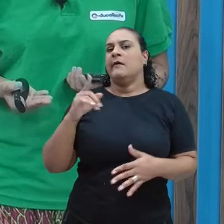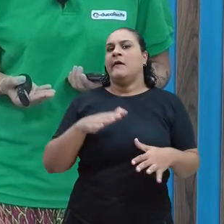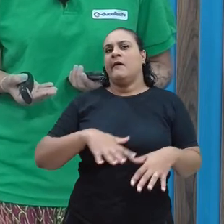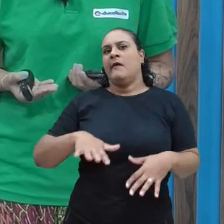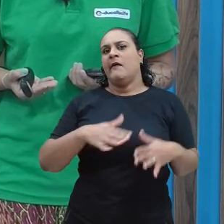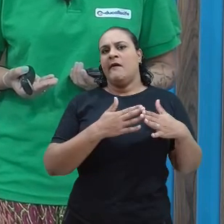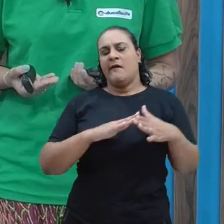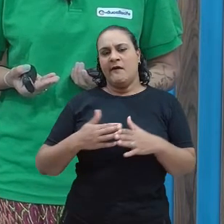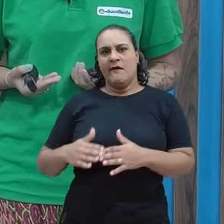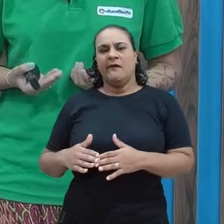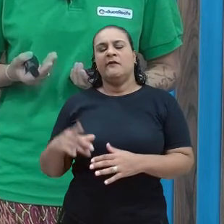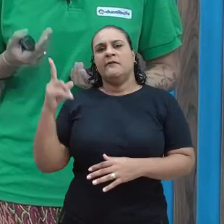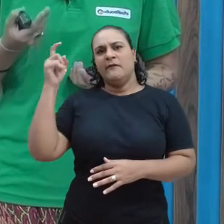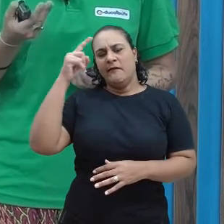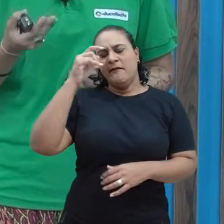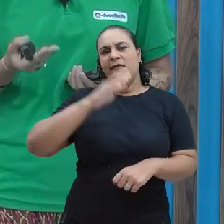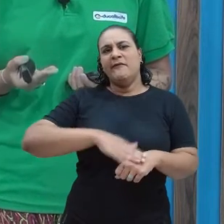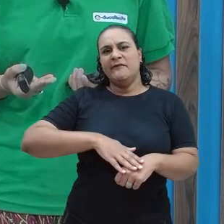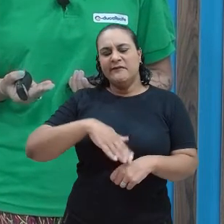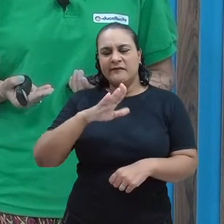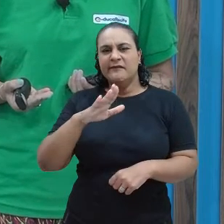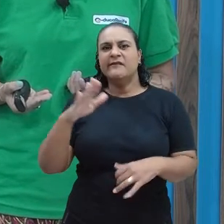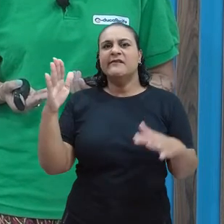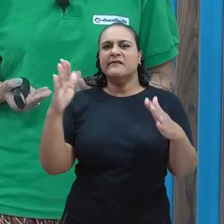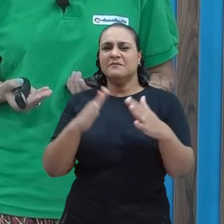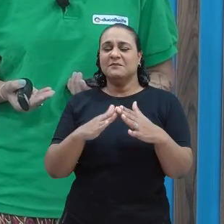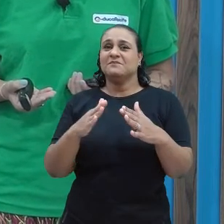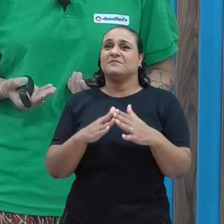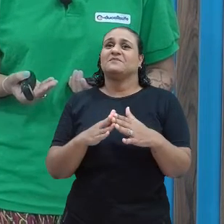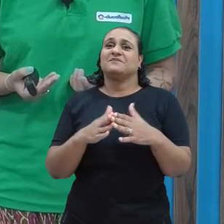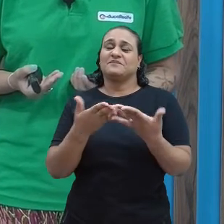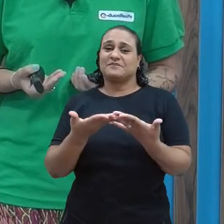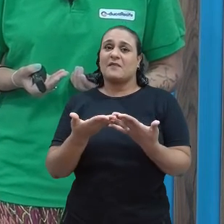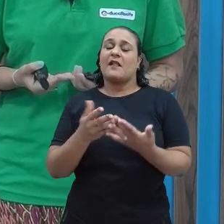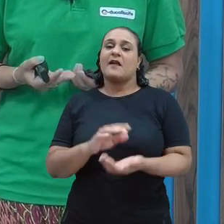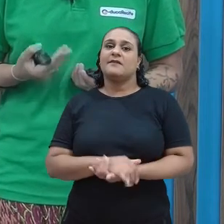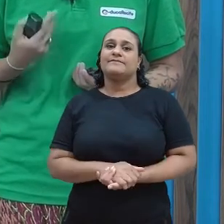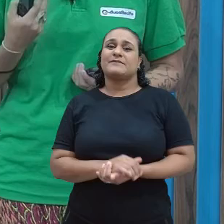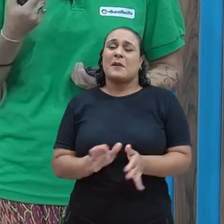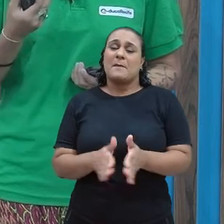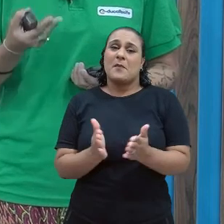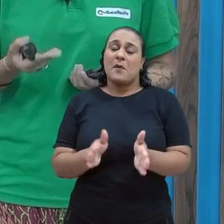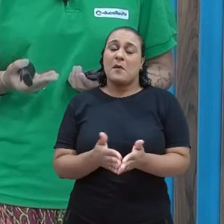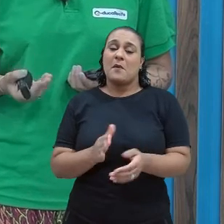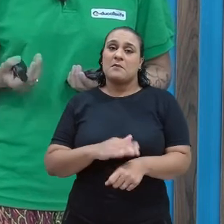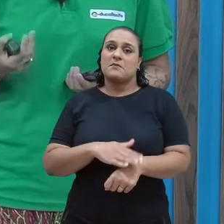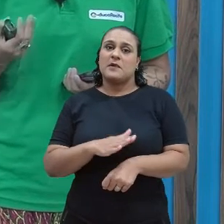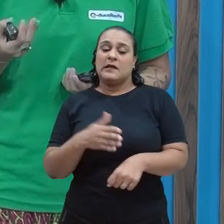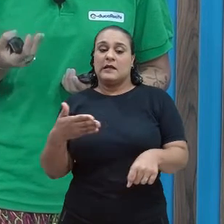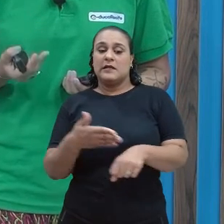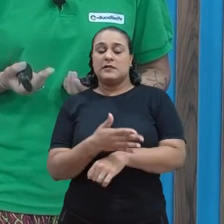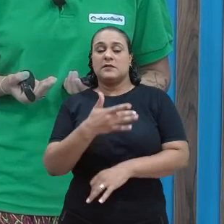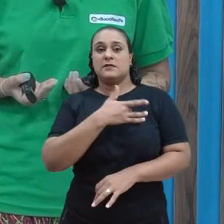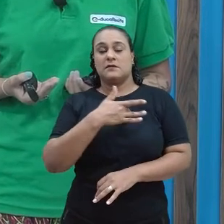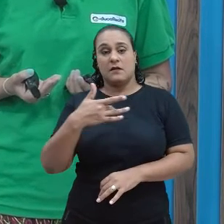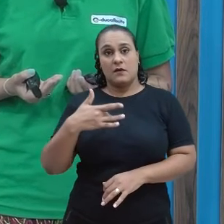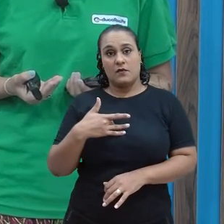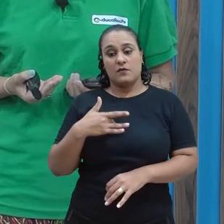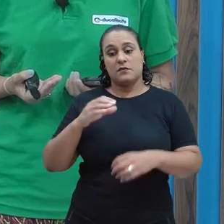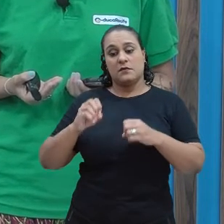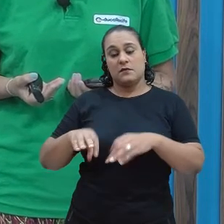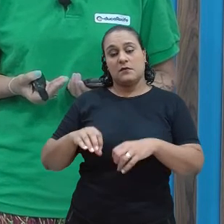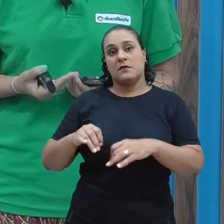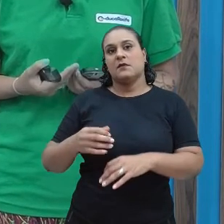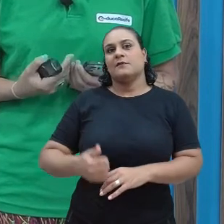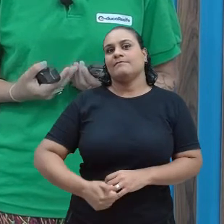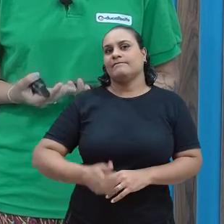mais dificuldade, a moradia é mais precária, não é isso? Acesso à saúde, educação de qualidade